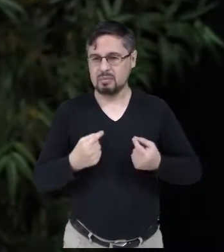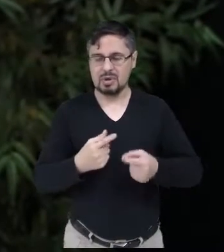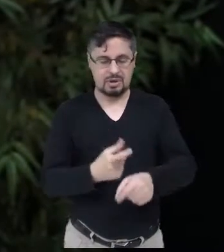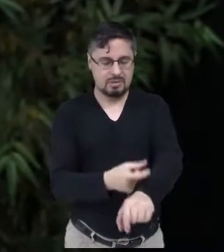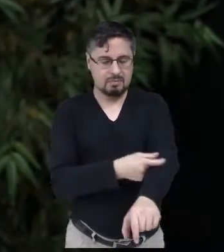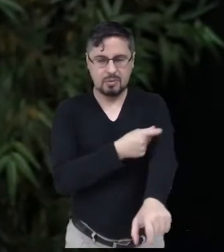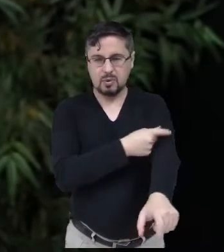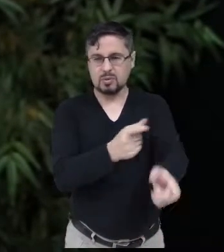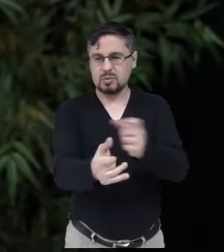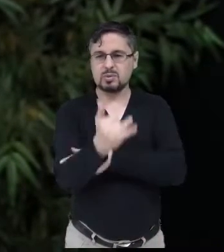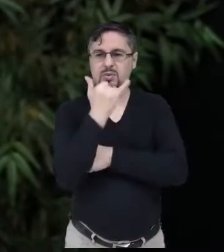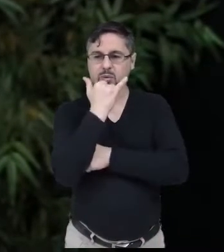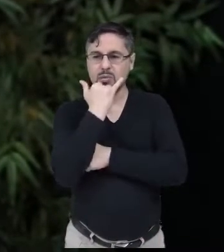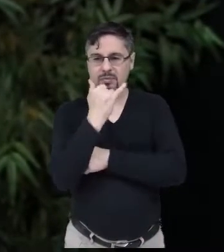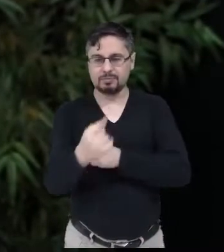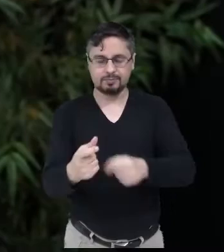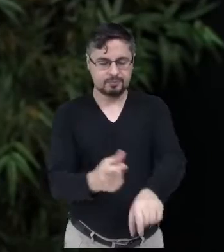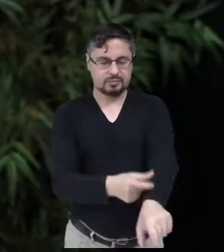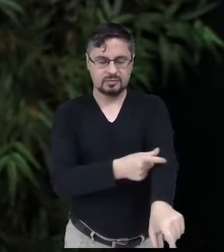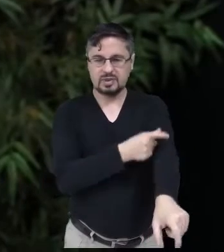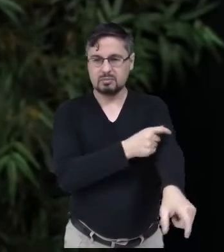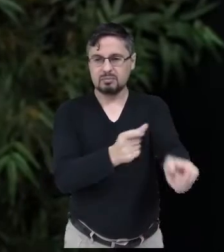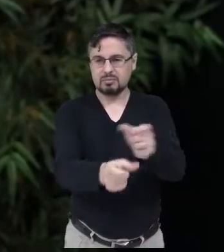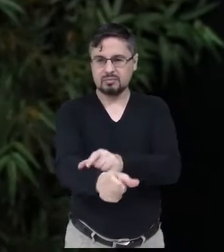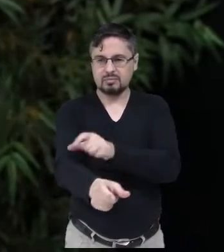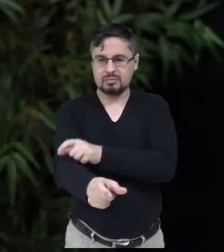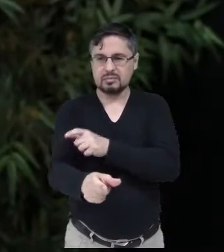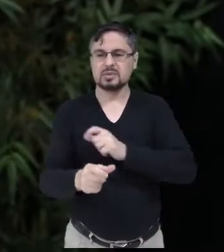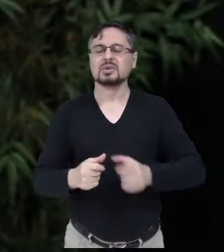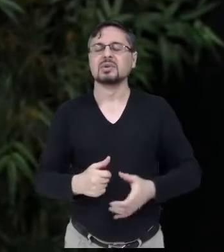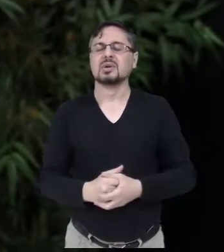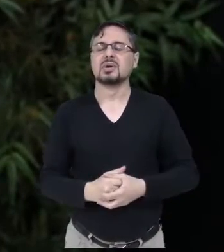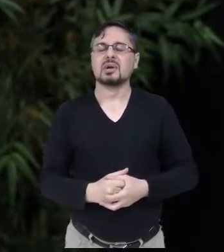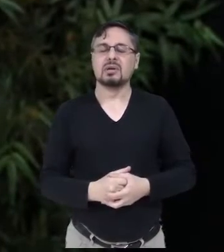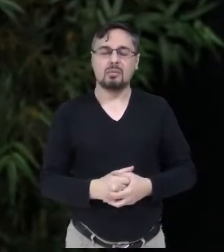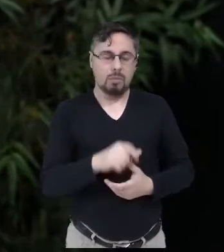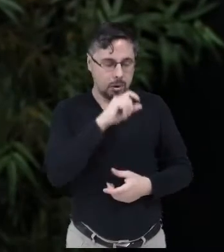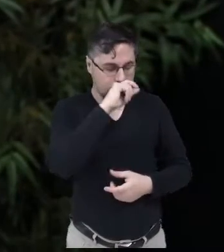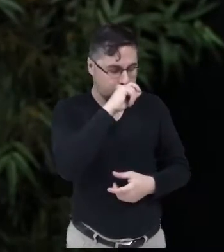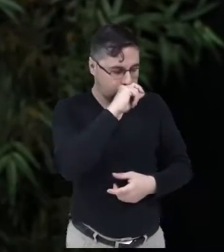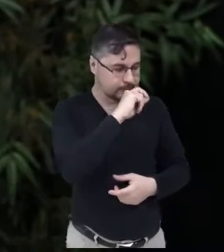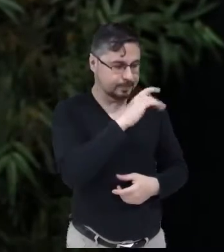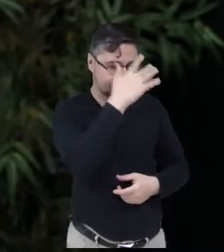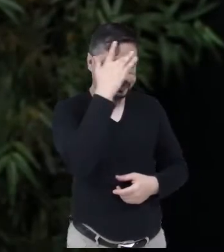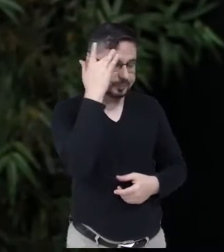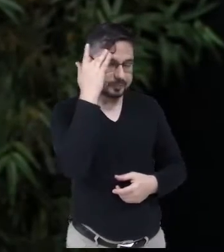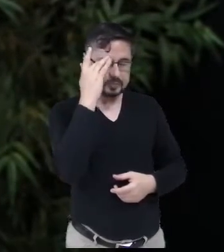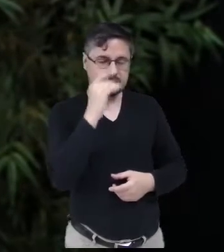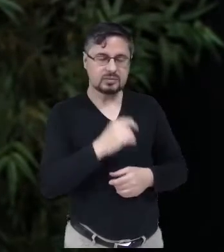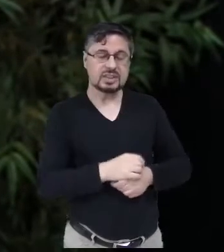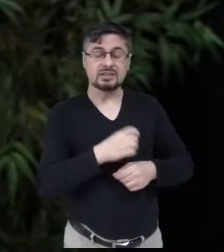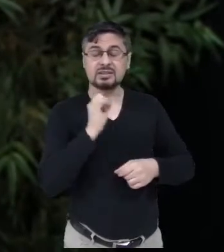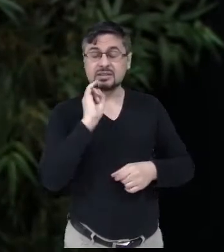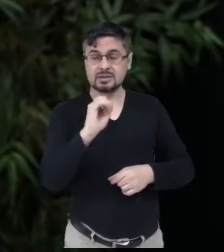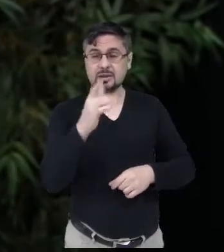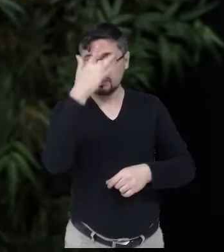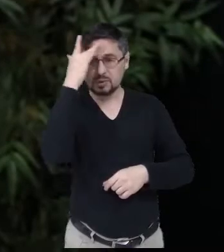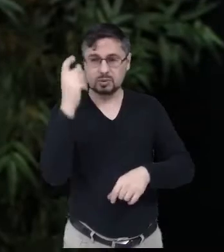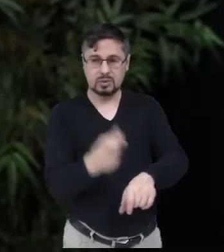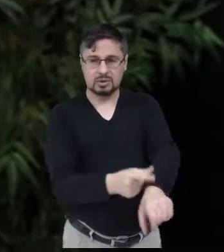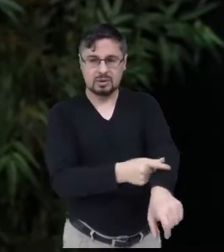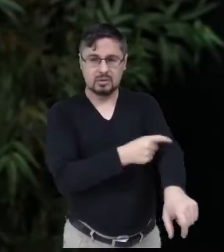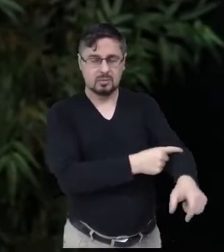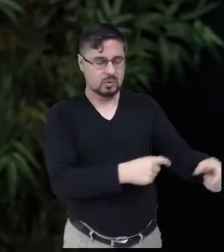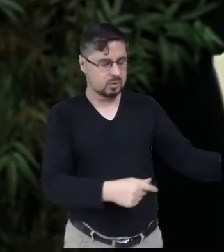Quando esse leproso, essa pessoa, via as pessoas vindo de longe, ele precisava gritar em alto e bom som, dizendo: imundo,